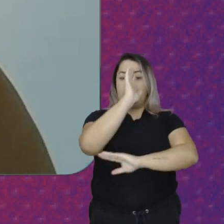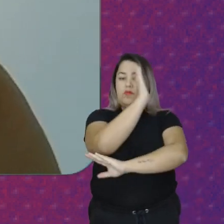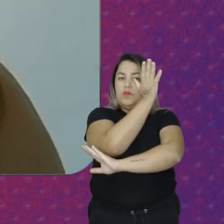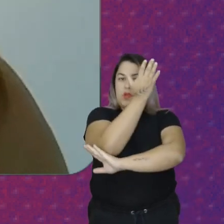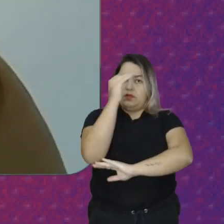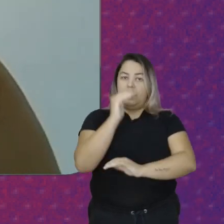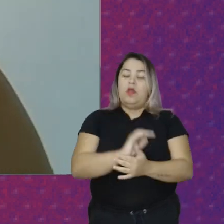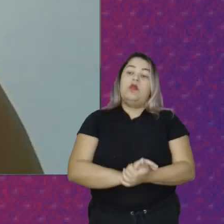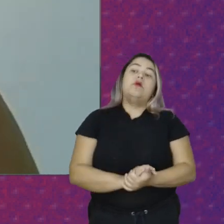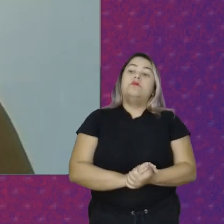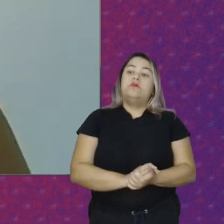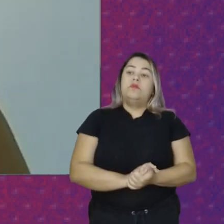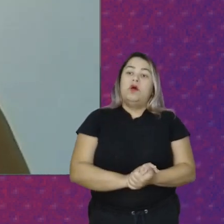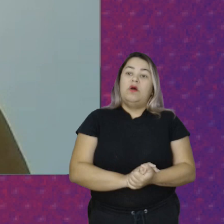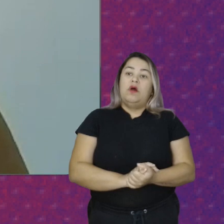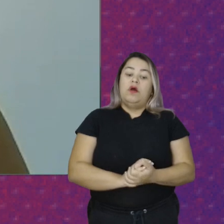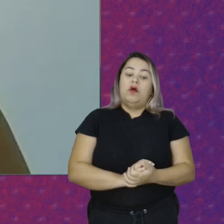ambientais.